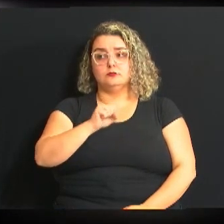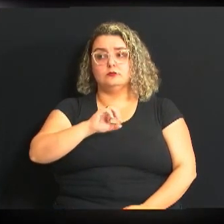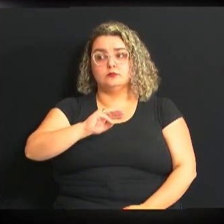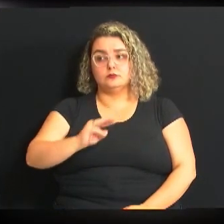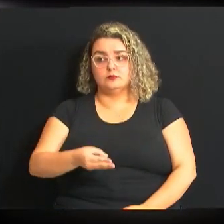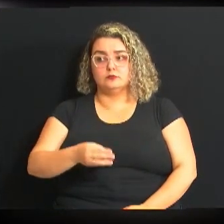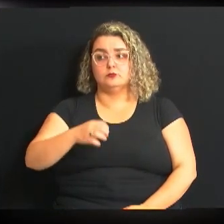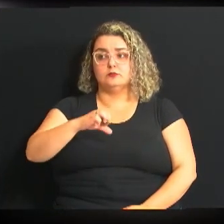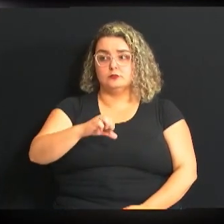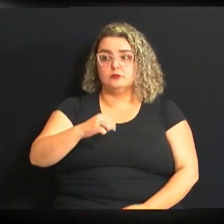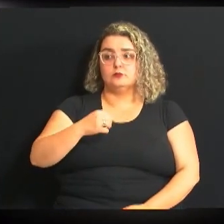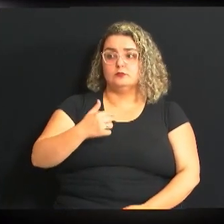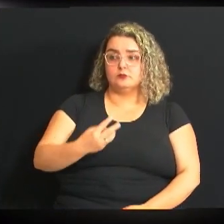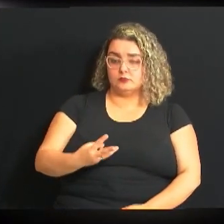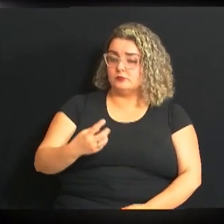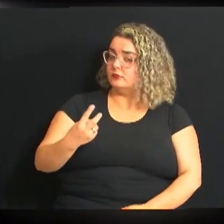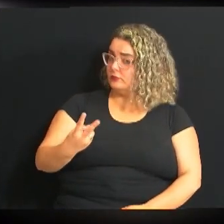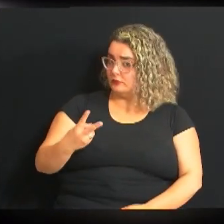268.932.000,